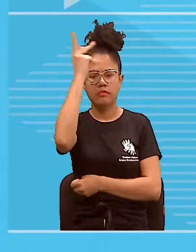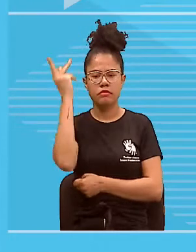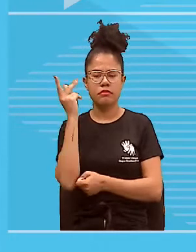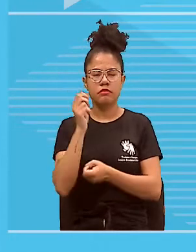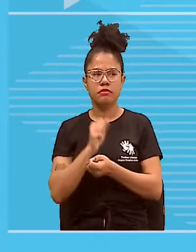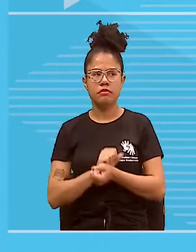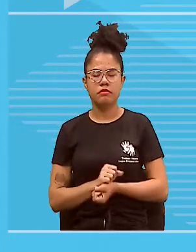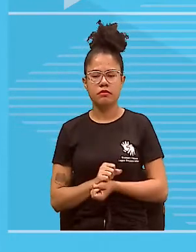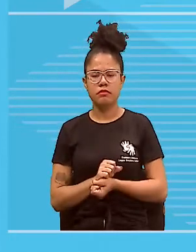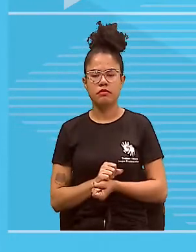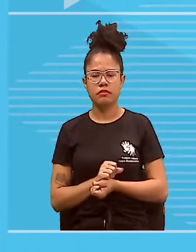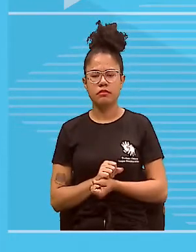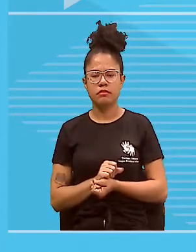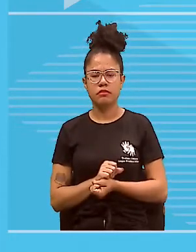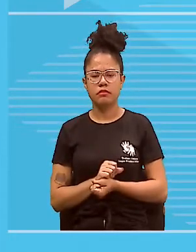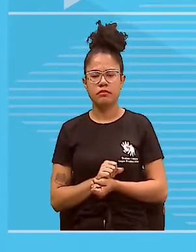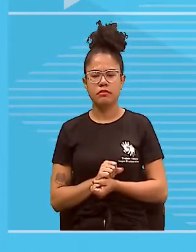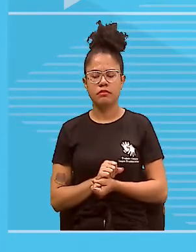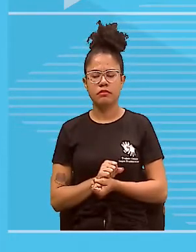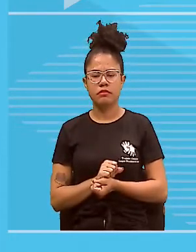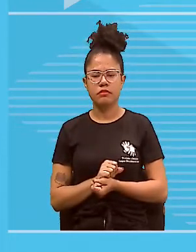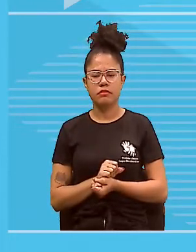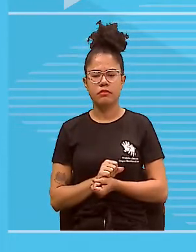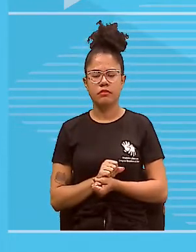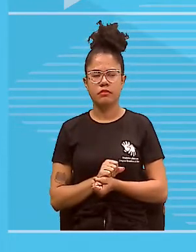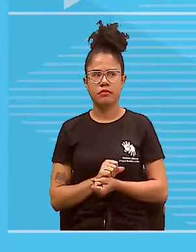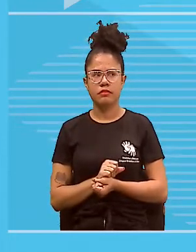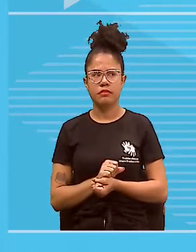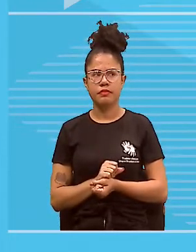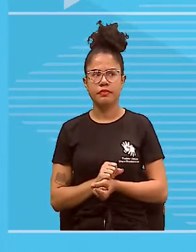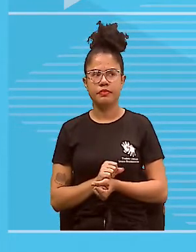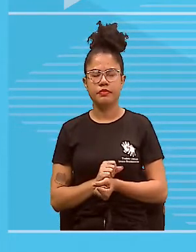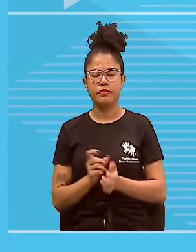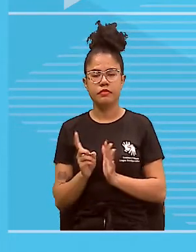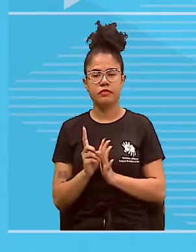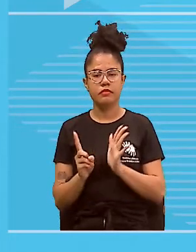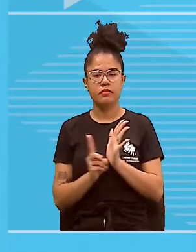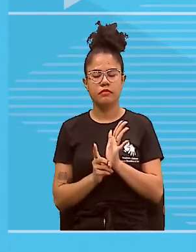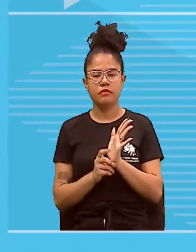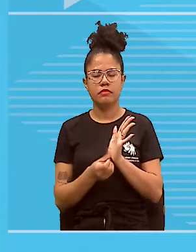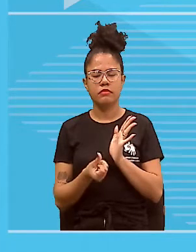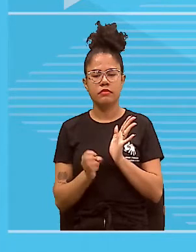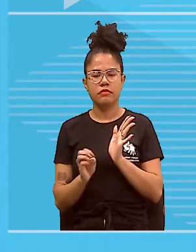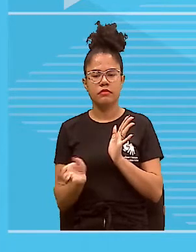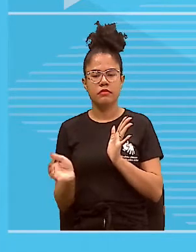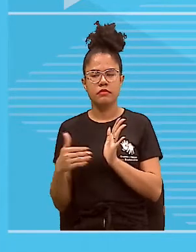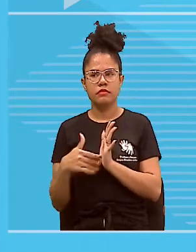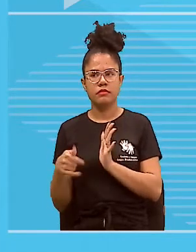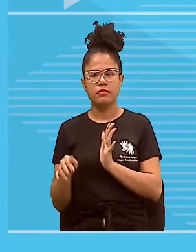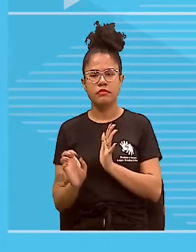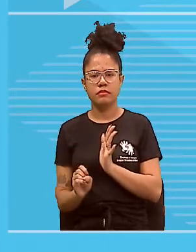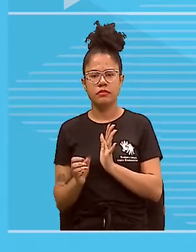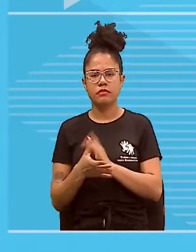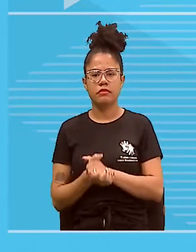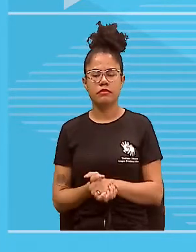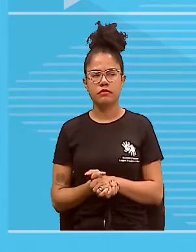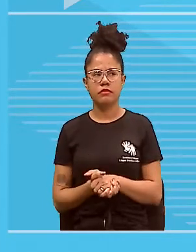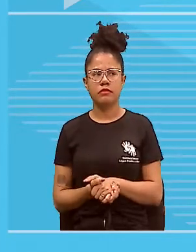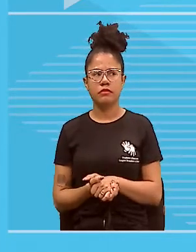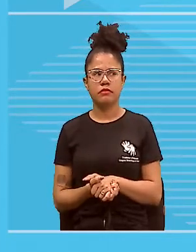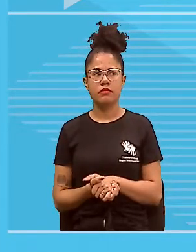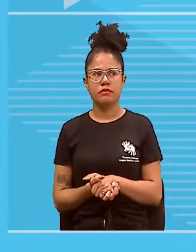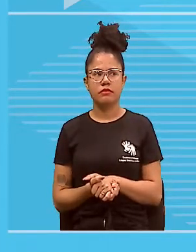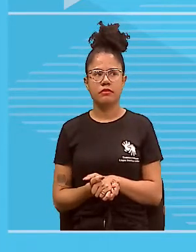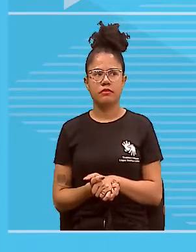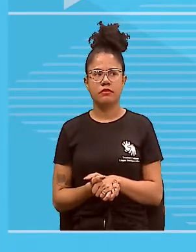cidades tornando na década de 60 para 70 a população urbana ser mais maior como